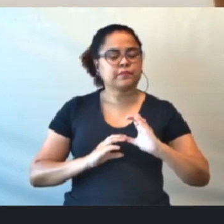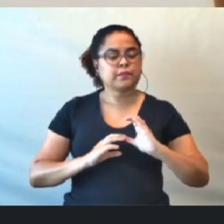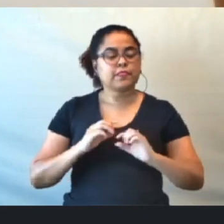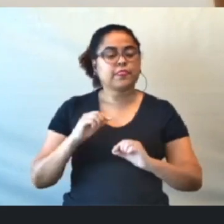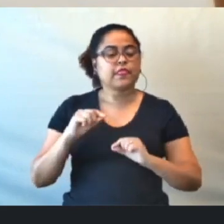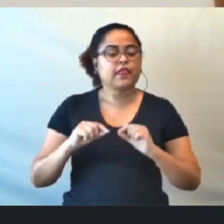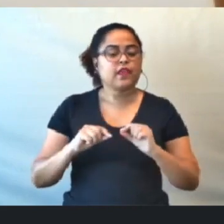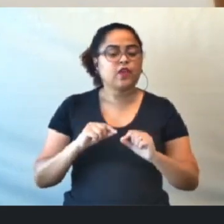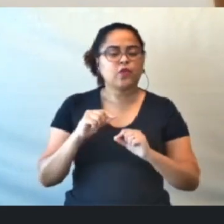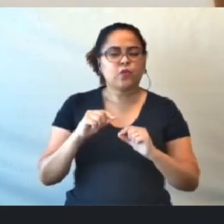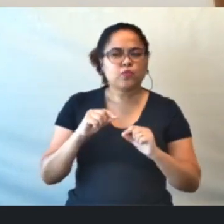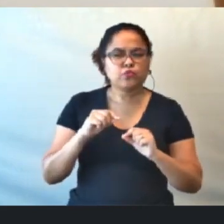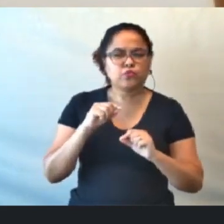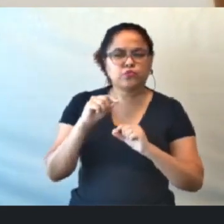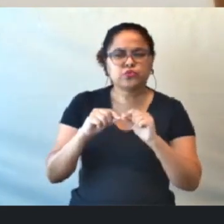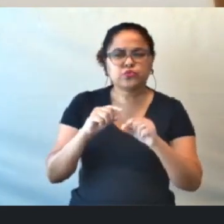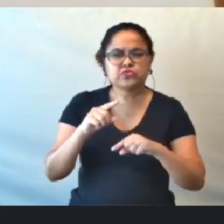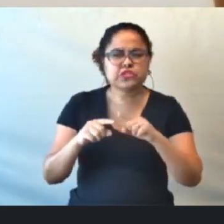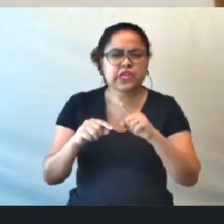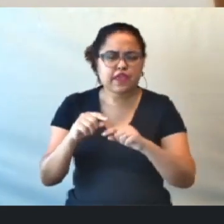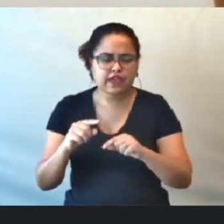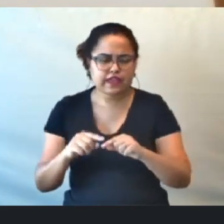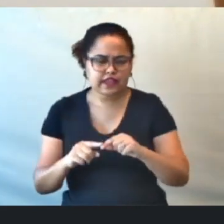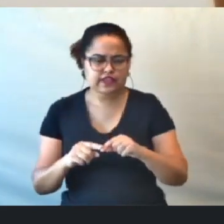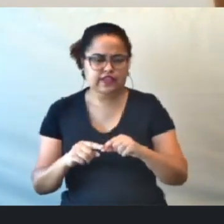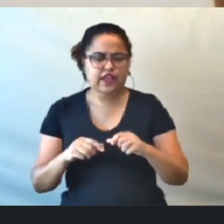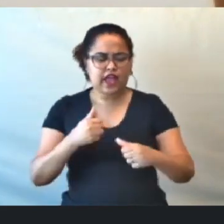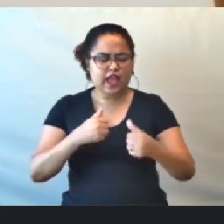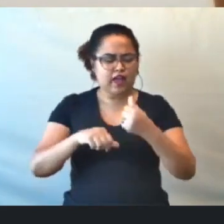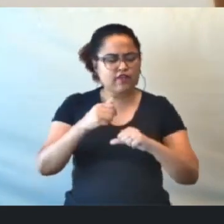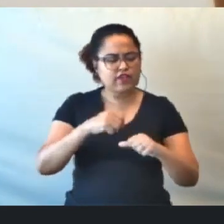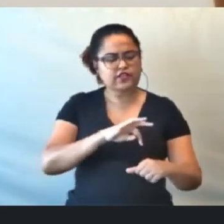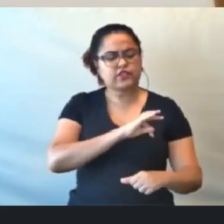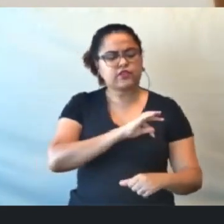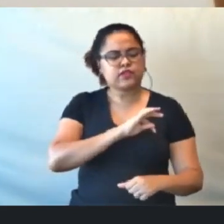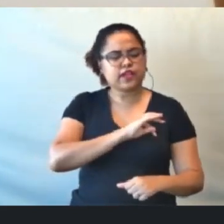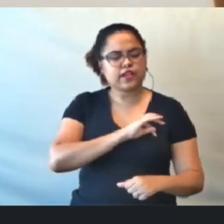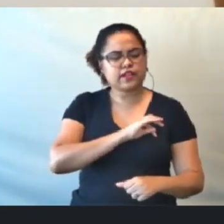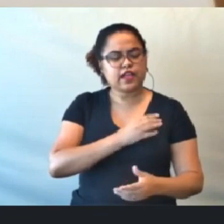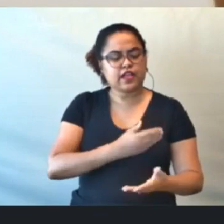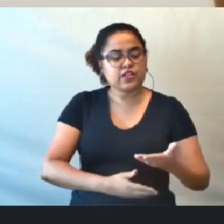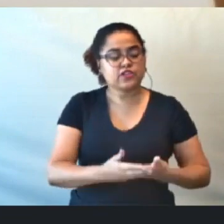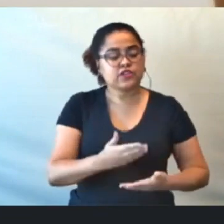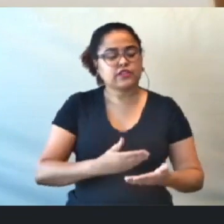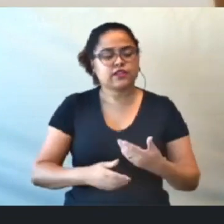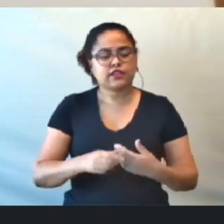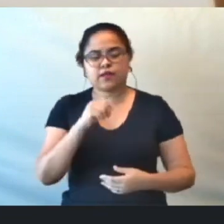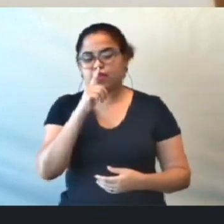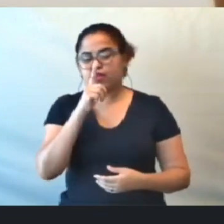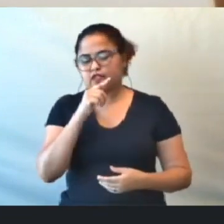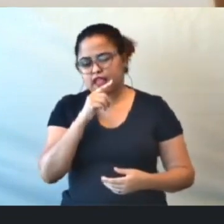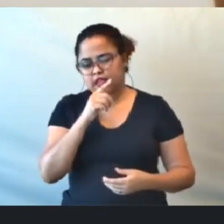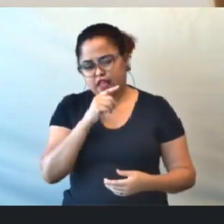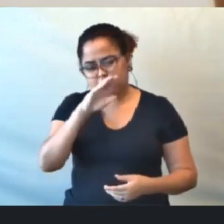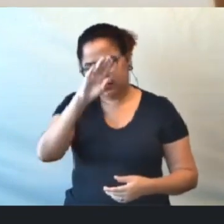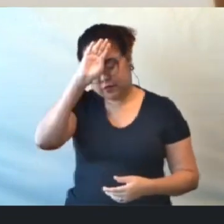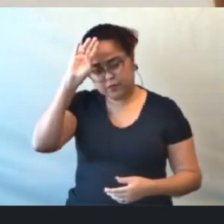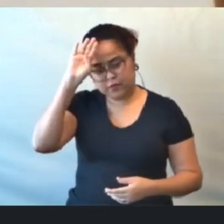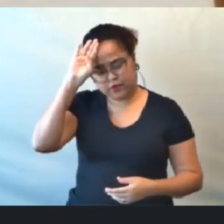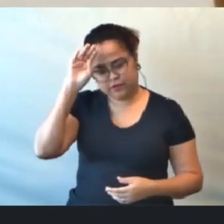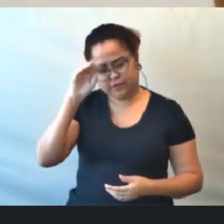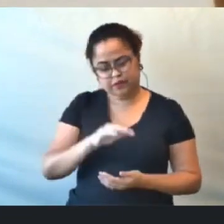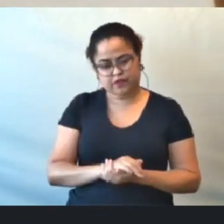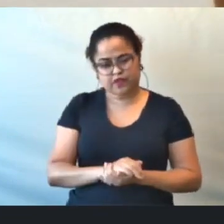técnica do tratamento da Pampulha, que o professor Nilo pode falar melhor, que ele foi responsável técnico, né, frente ao